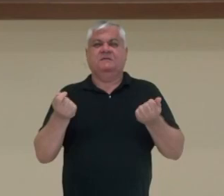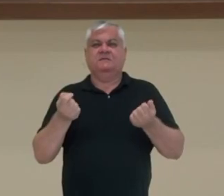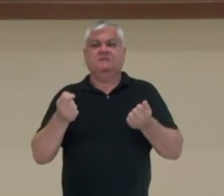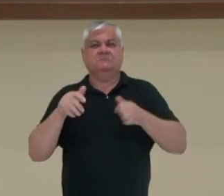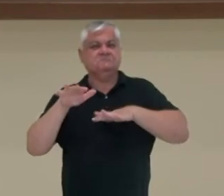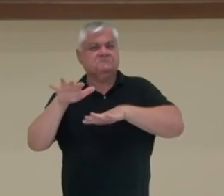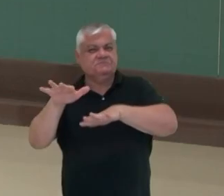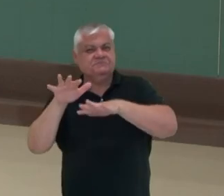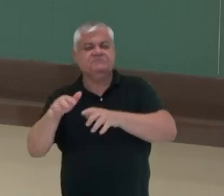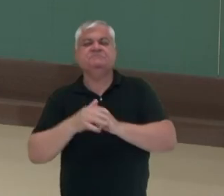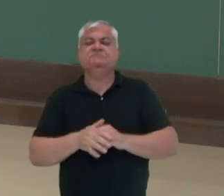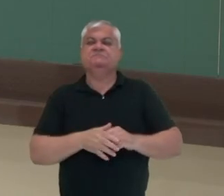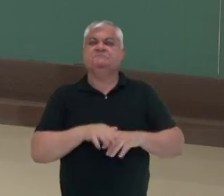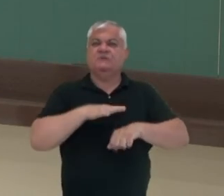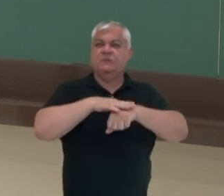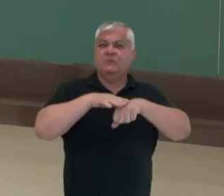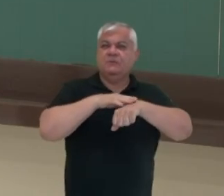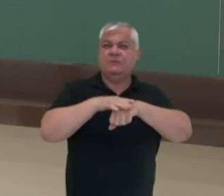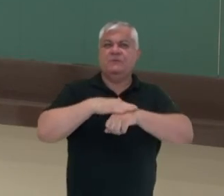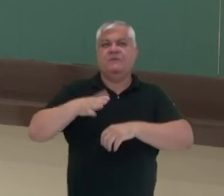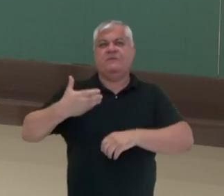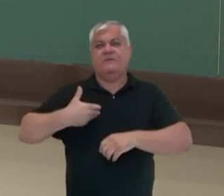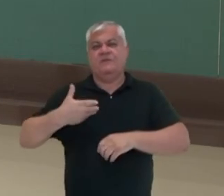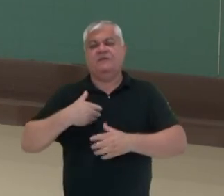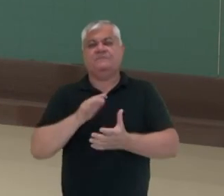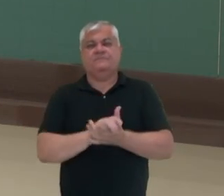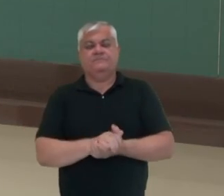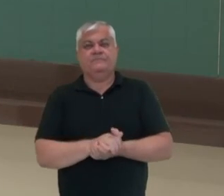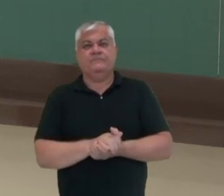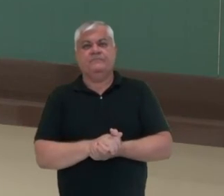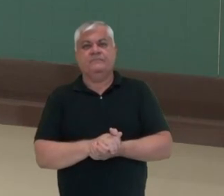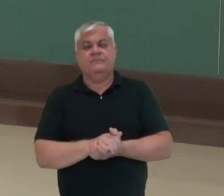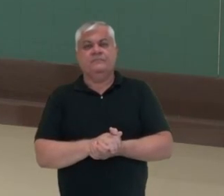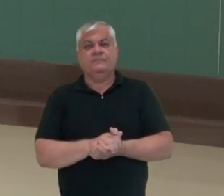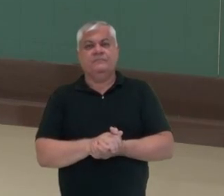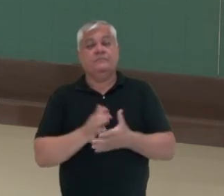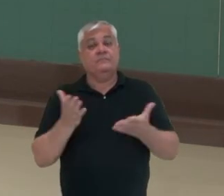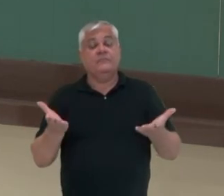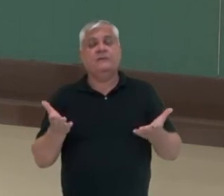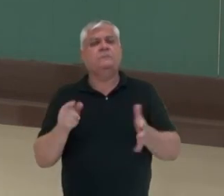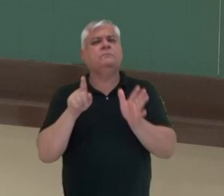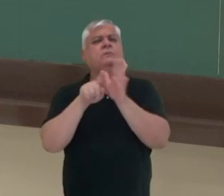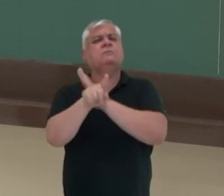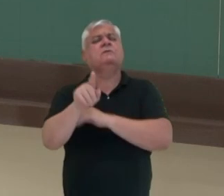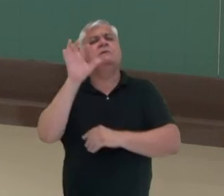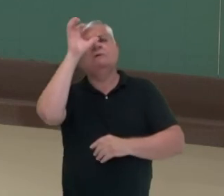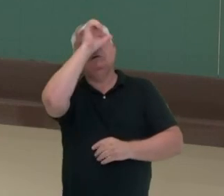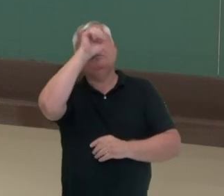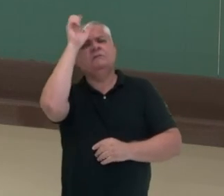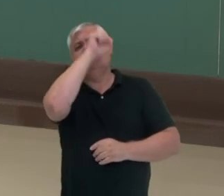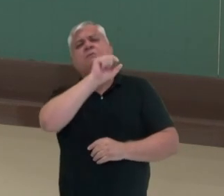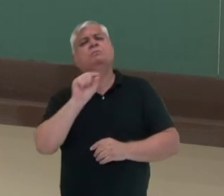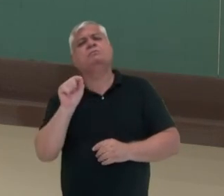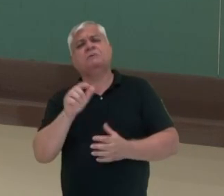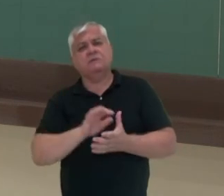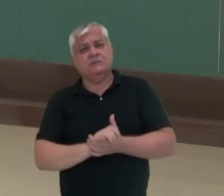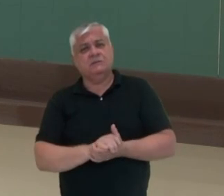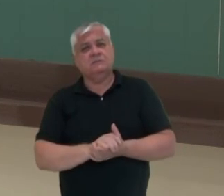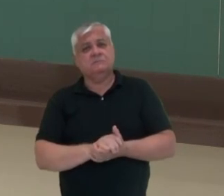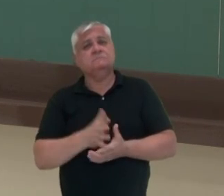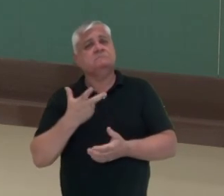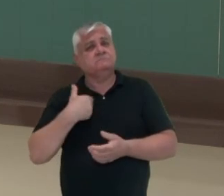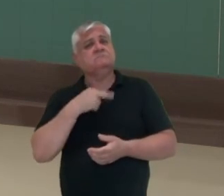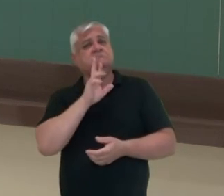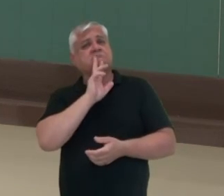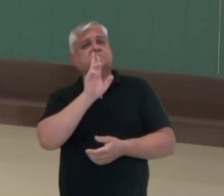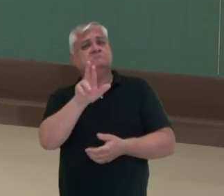pudemos argumentar com o colega. Chegamos a uma parte em que a gente pergunta o que aprendemos. E eu tenho a resposta